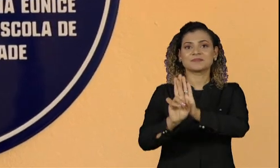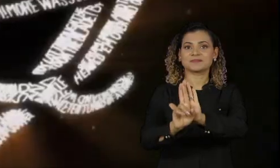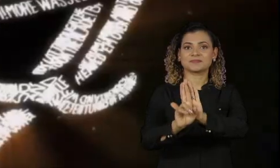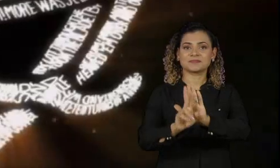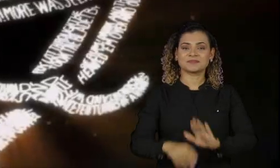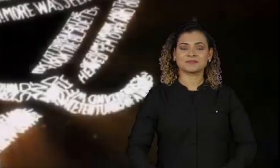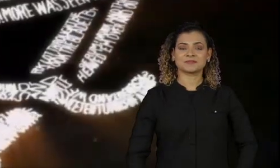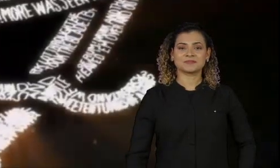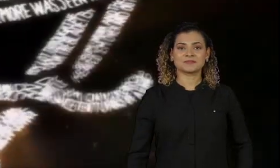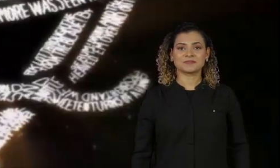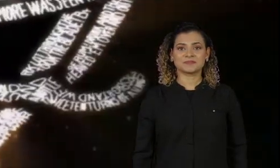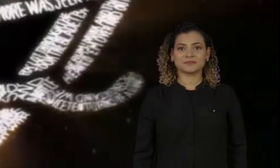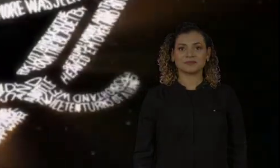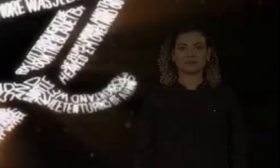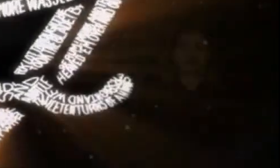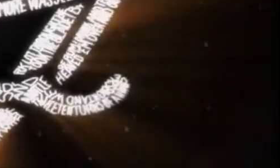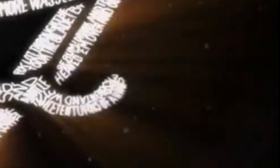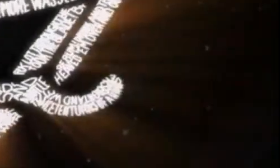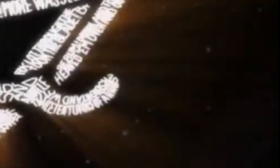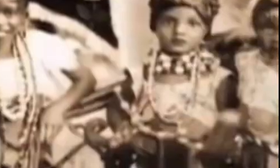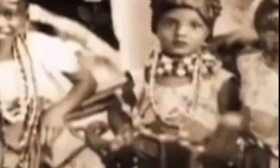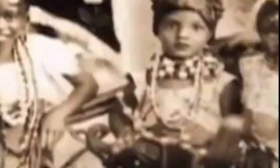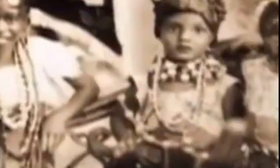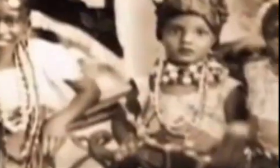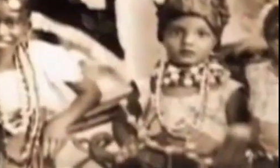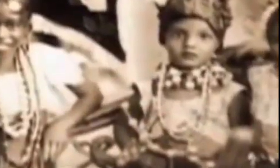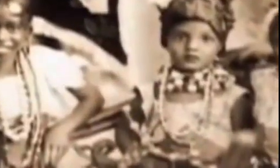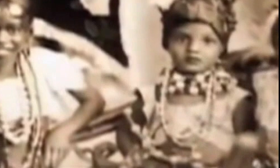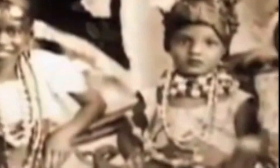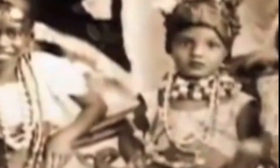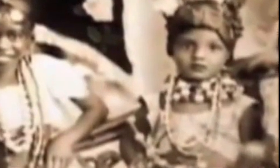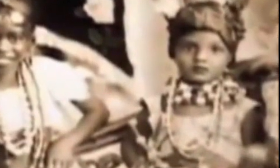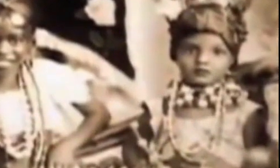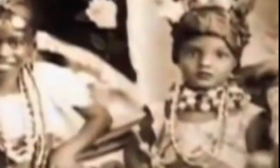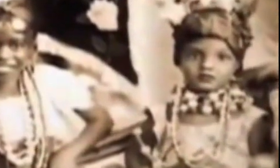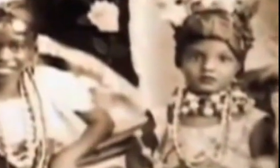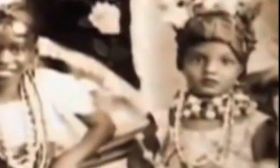vez, pirata negro do meu coração.